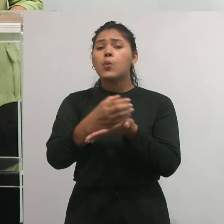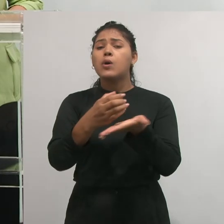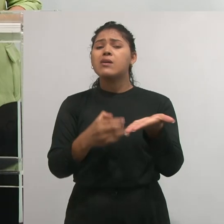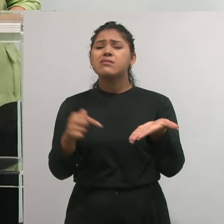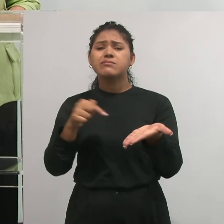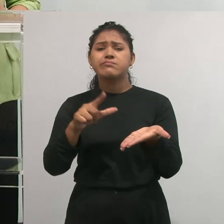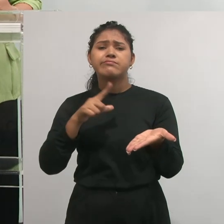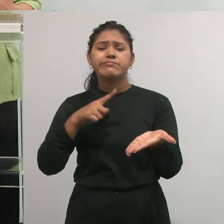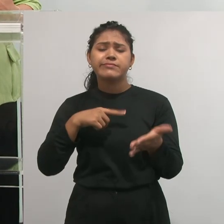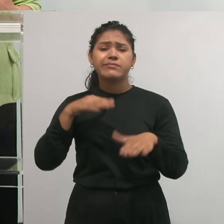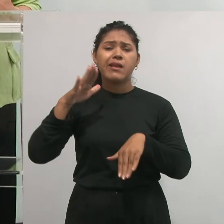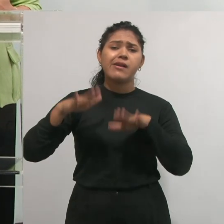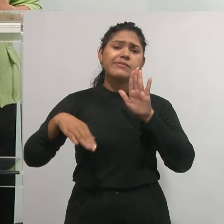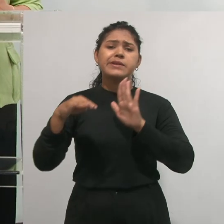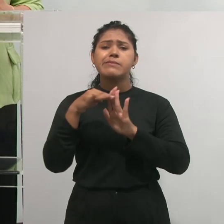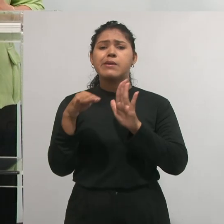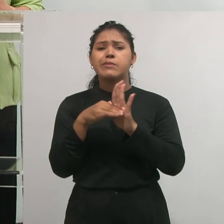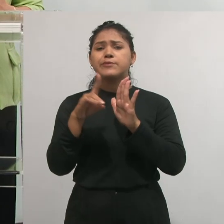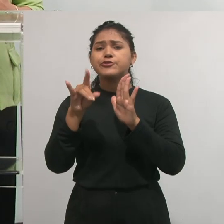muitas vezes